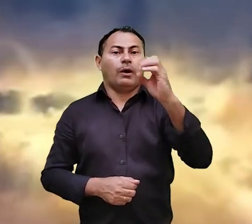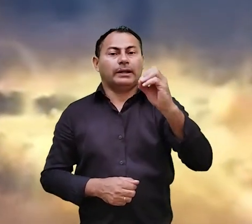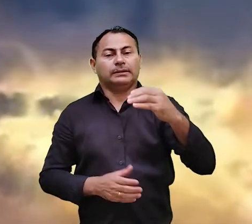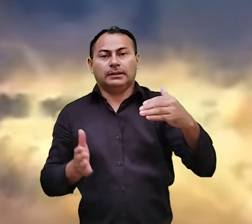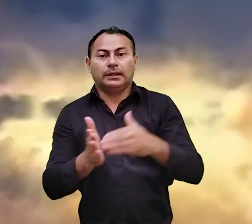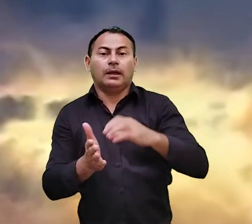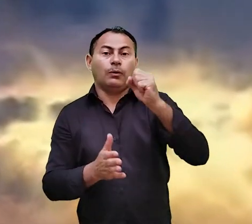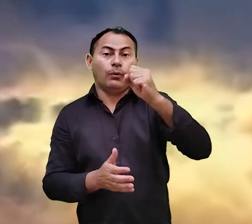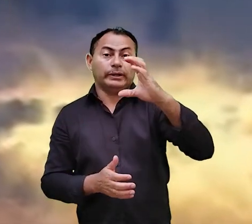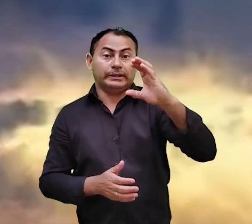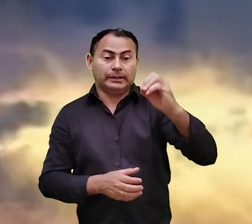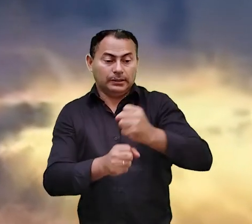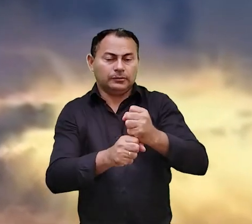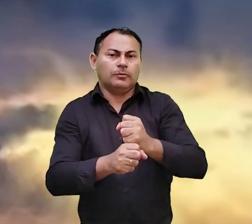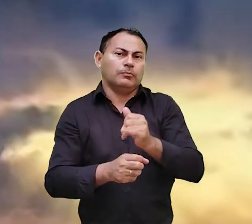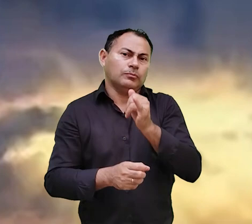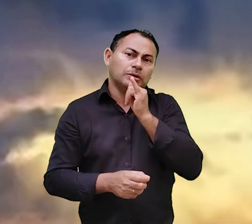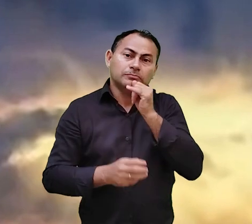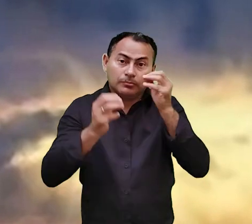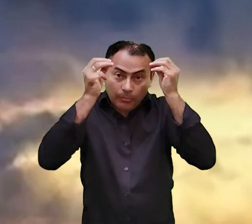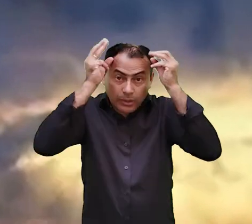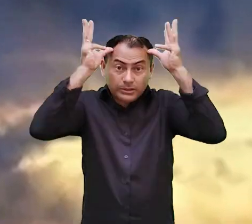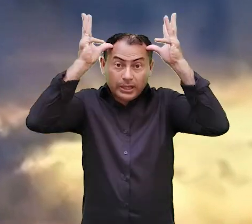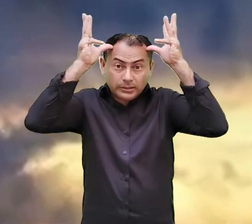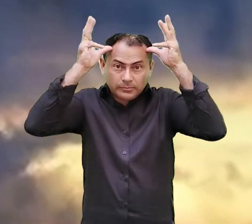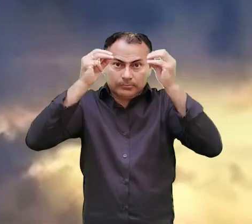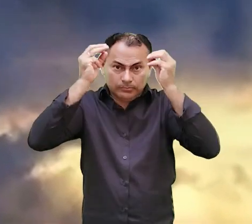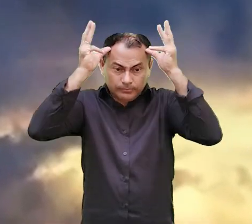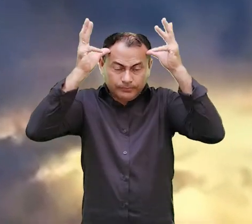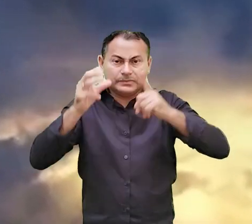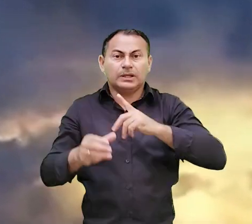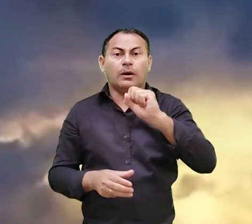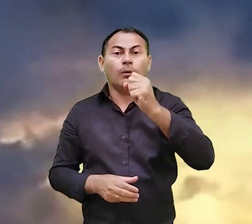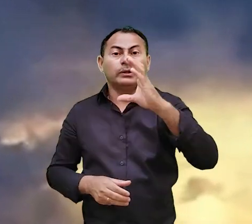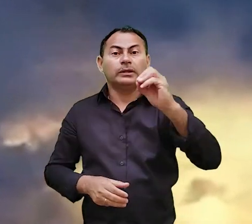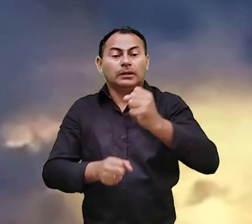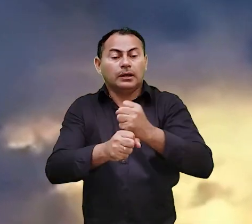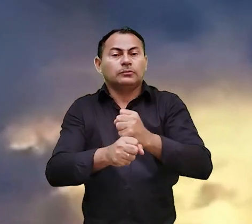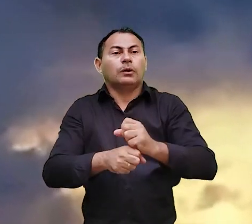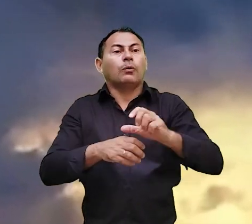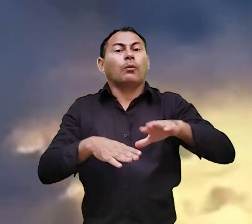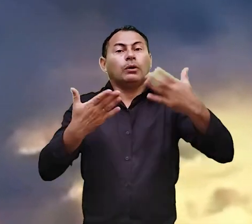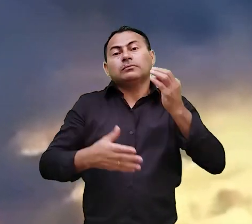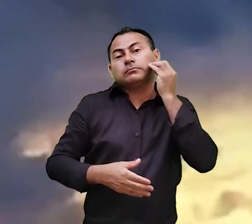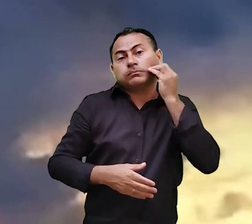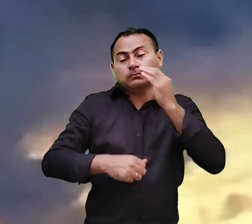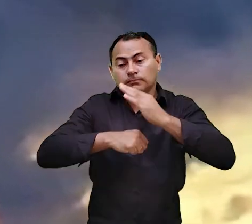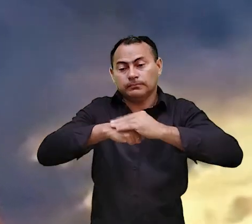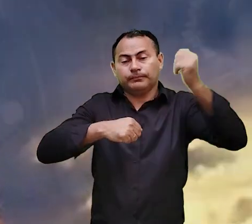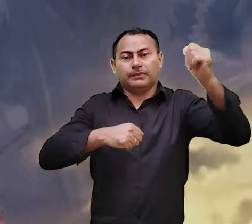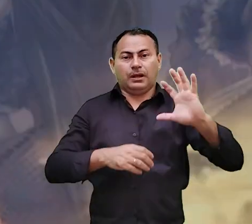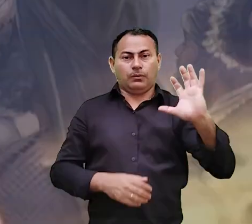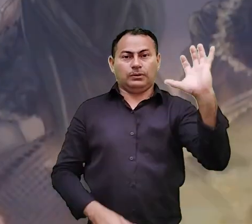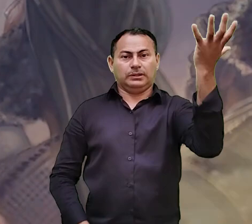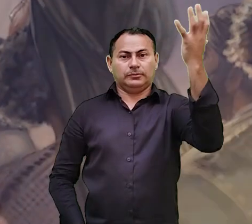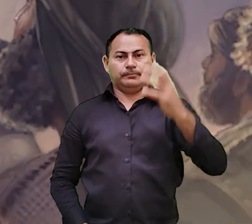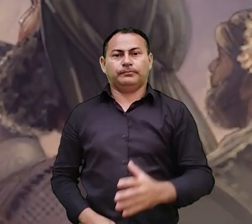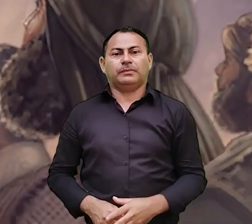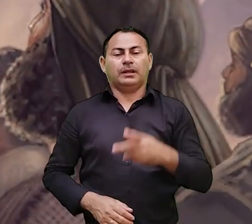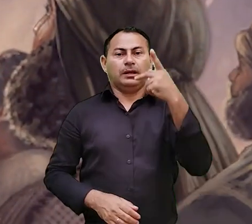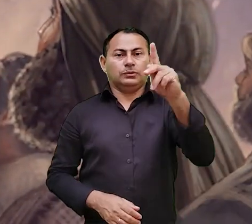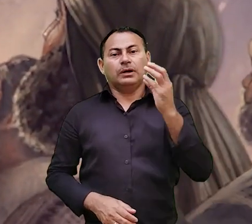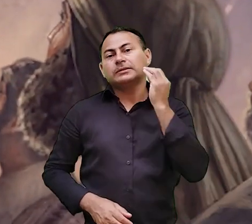duraram 40 até 80 anos, como no caso de Moisés. Moisés tinha 80 anos quando a experiência do seu